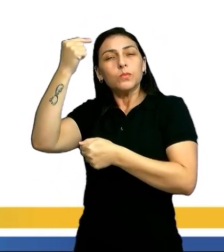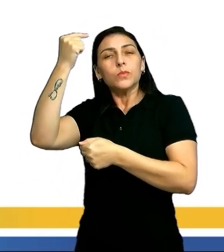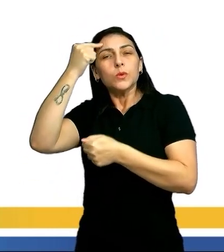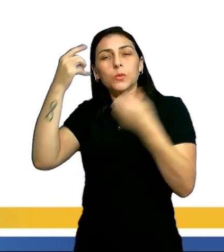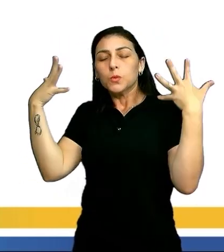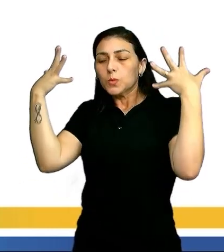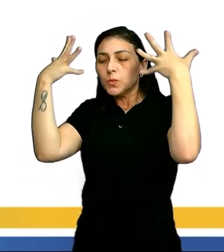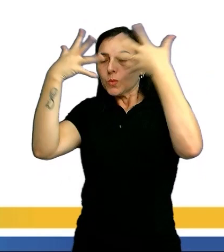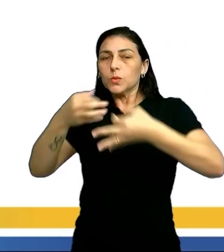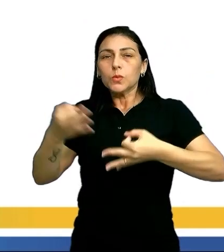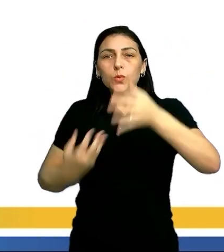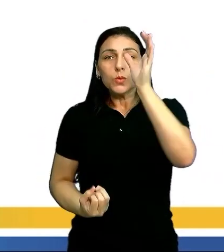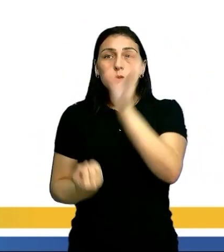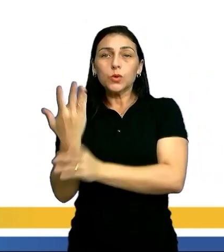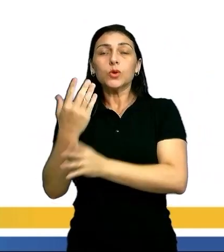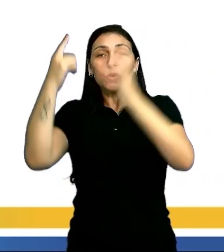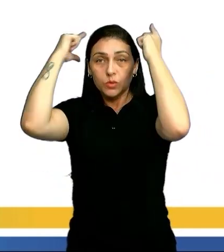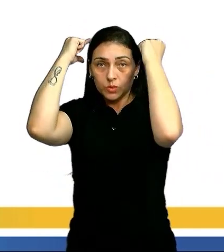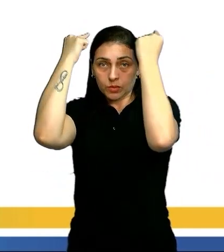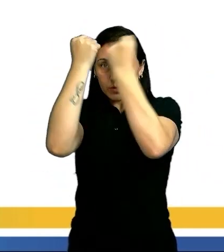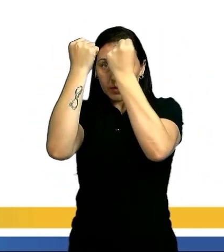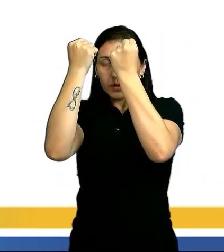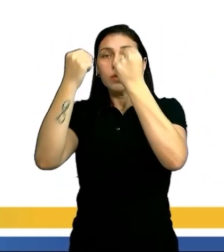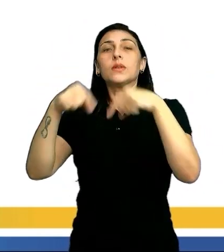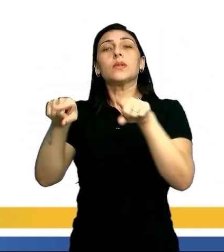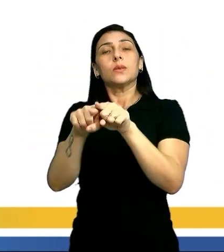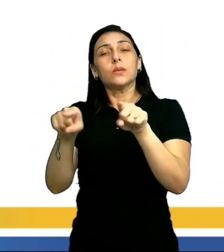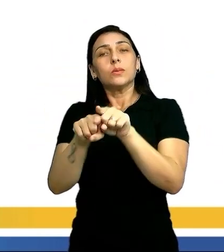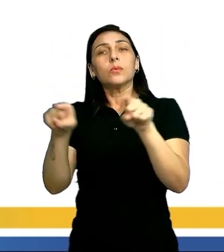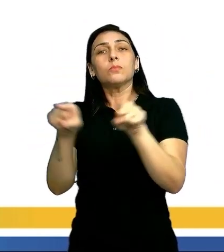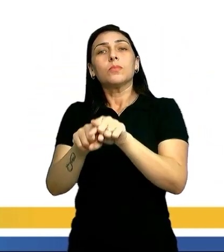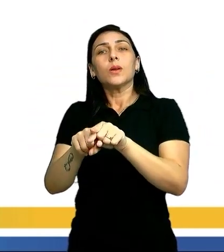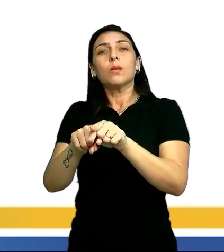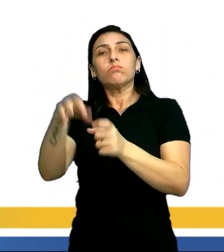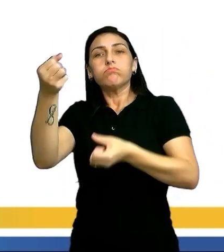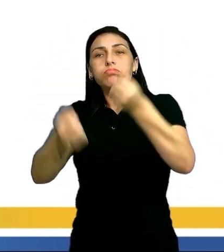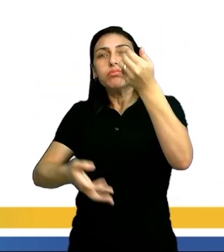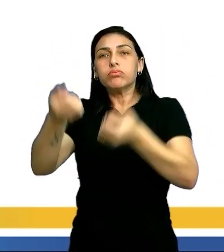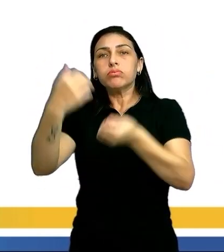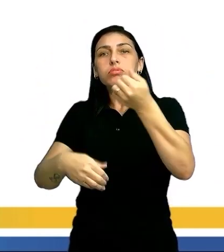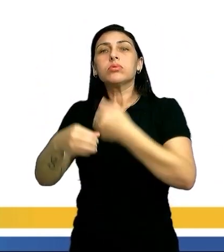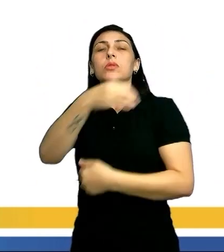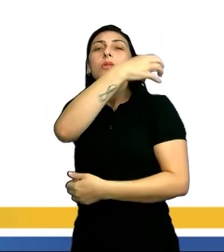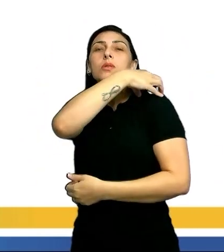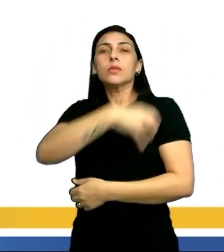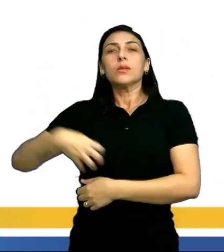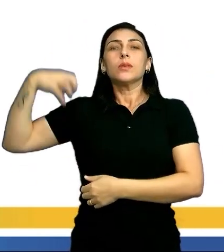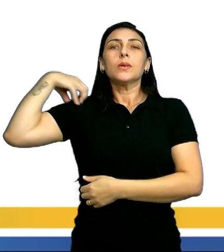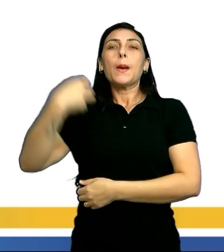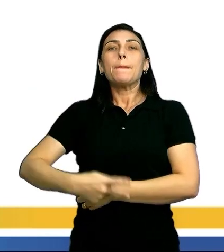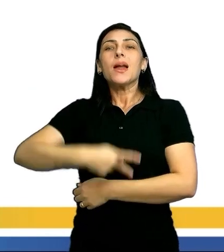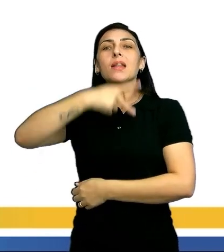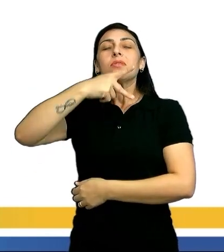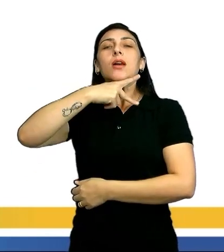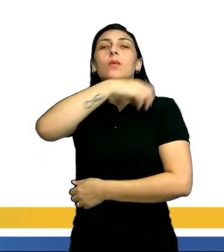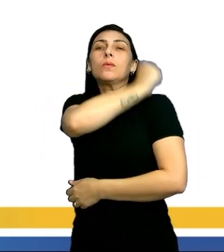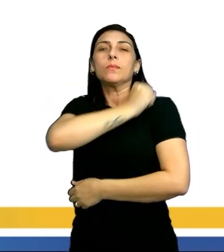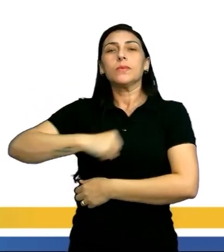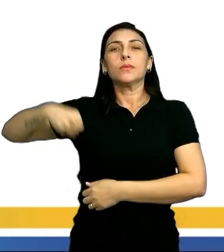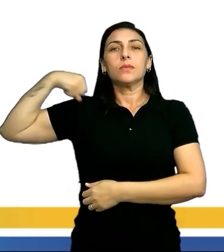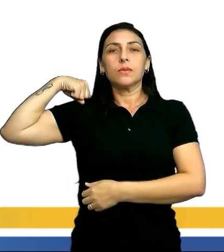a beleza, surgida na Grécia, amplamente discutida por Aristóteles, Platão e